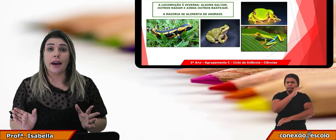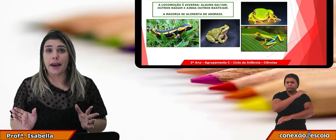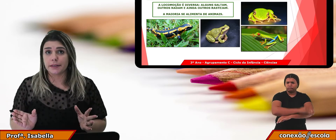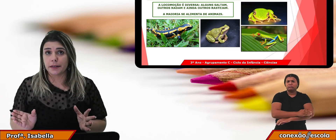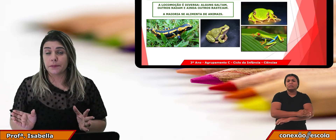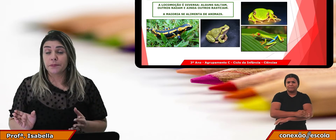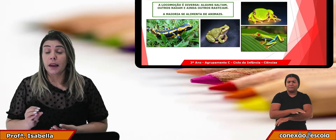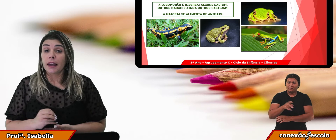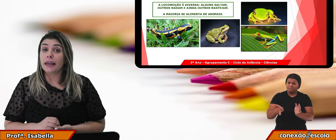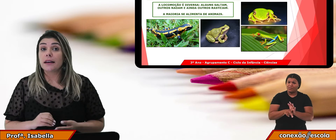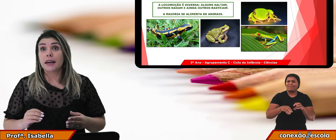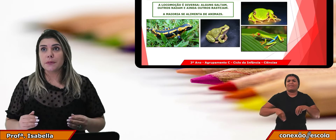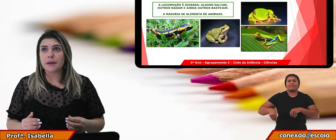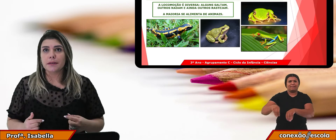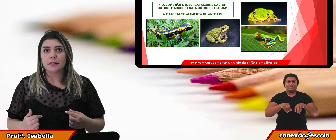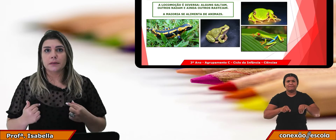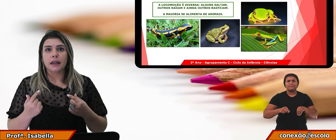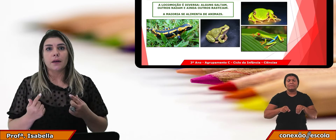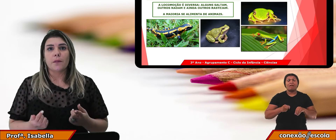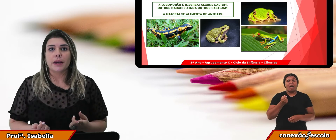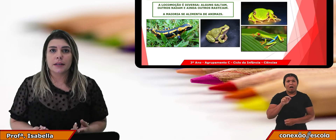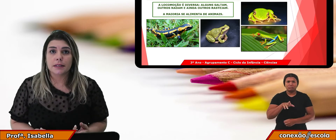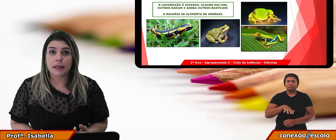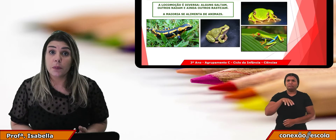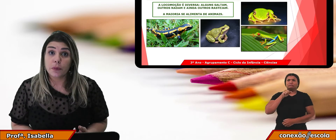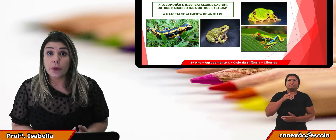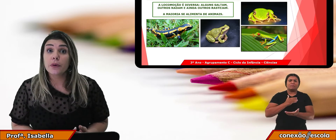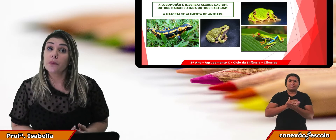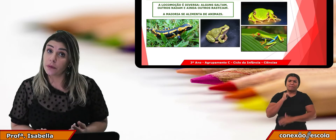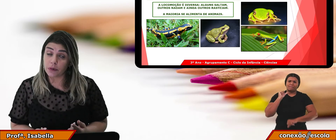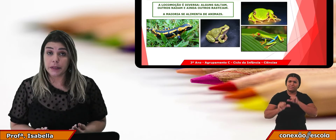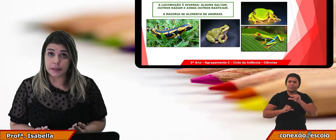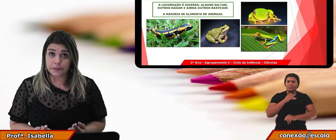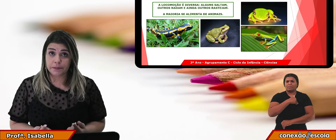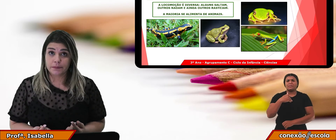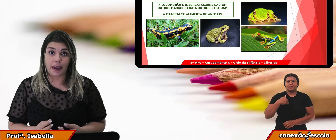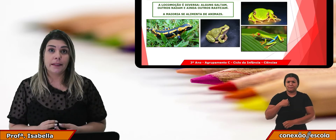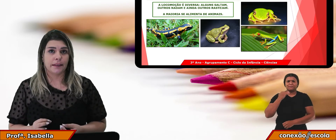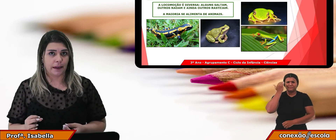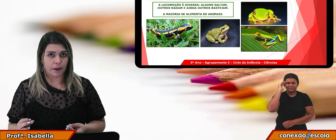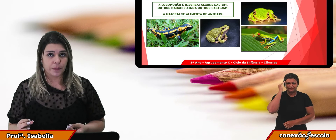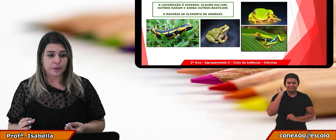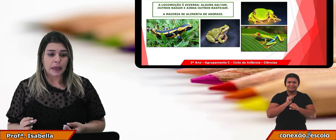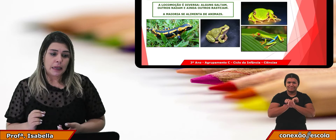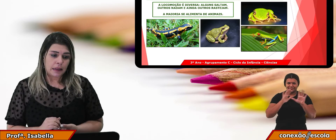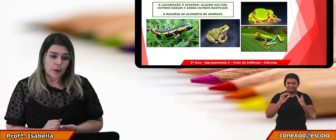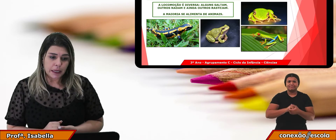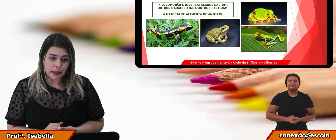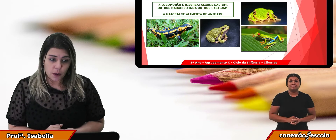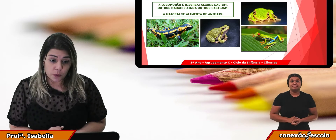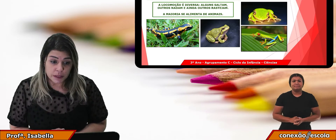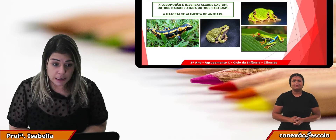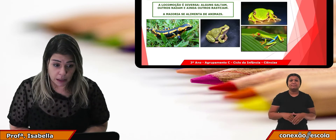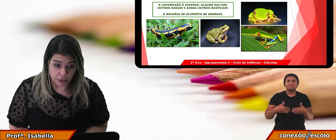ambiente terrestre. E a respiração dele começa a ser por pulmões. Entenderam? Então,